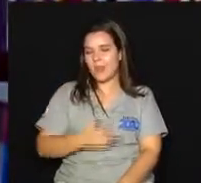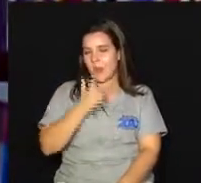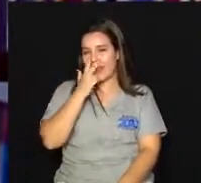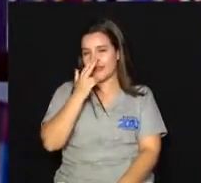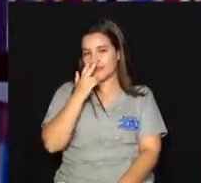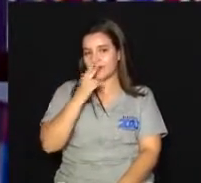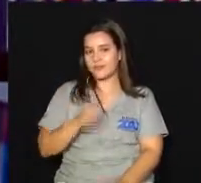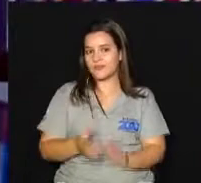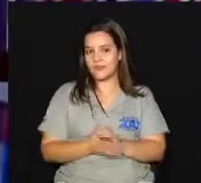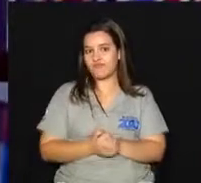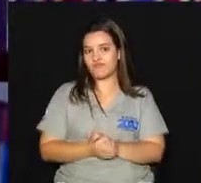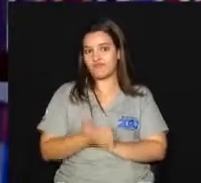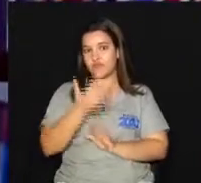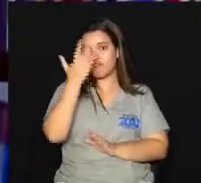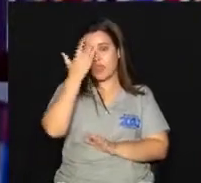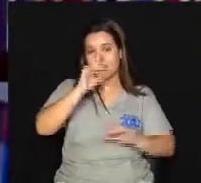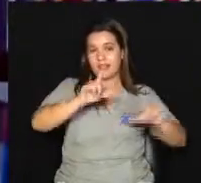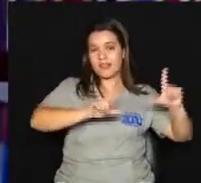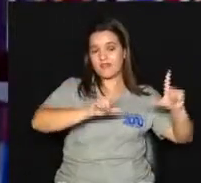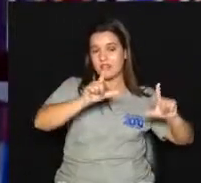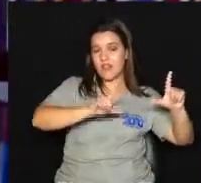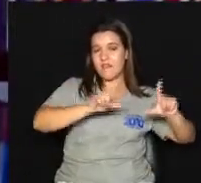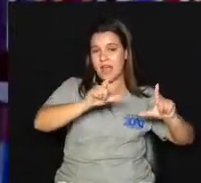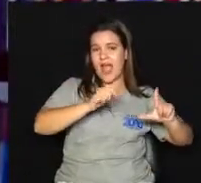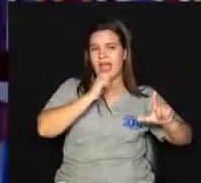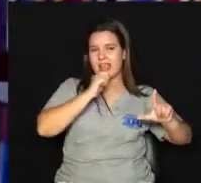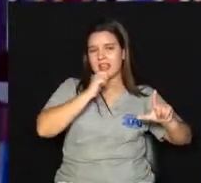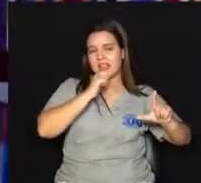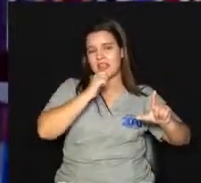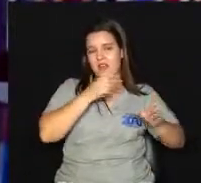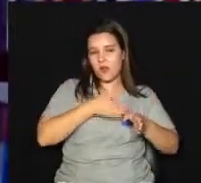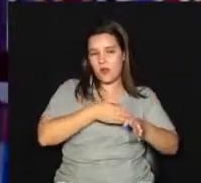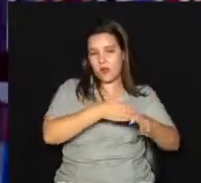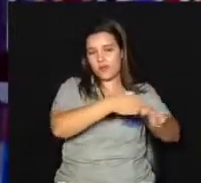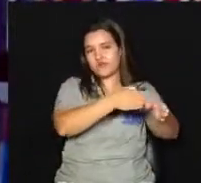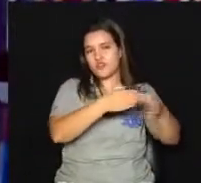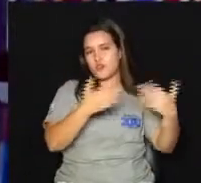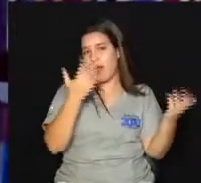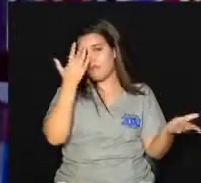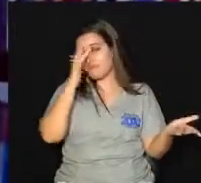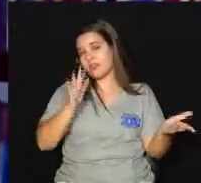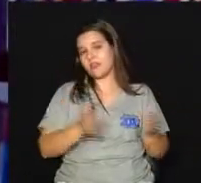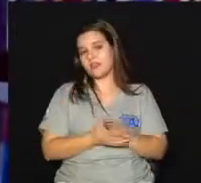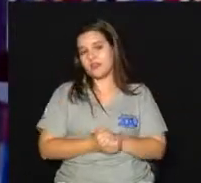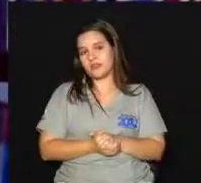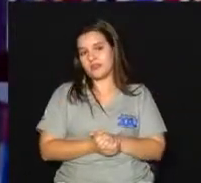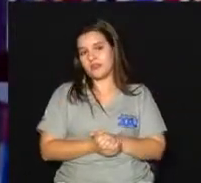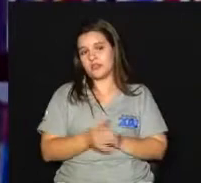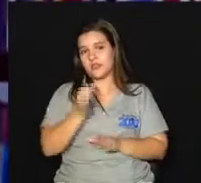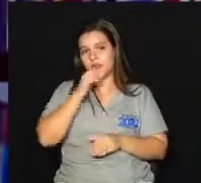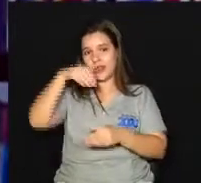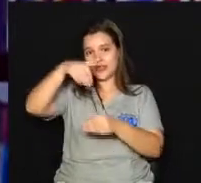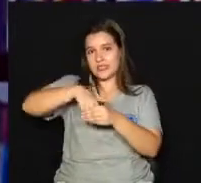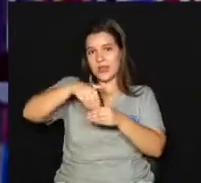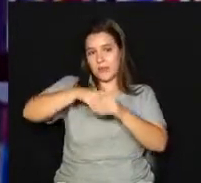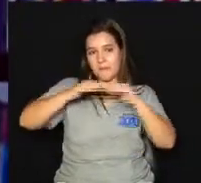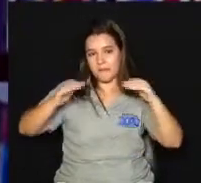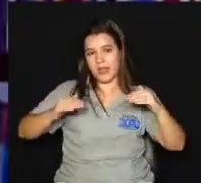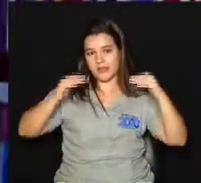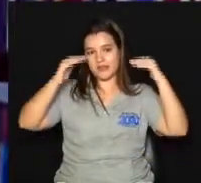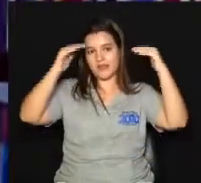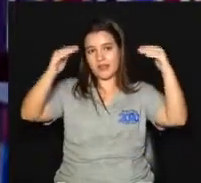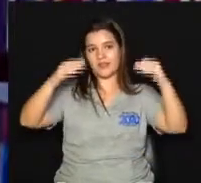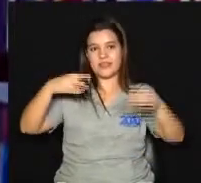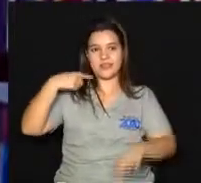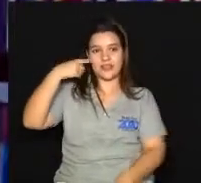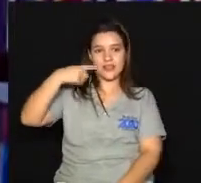não sei se as emissoras ainda persistirão, porque, por exemplo, eleições majoritárias, como eleições à Câmara